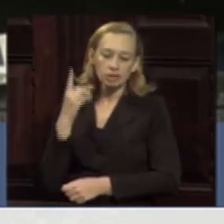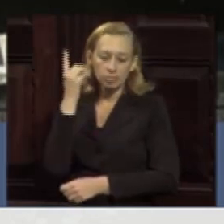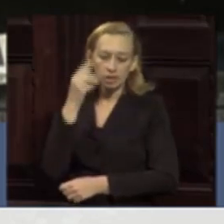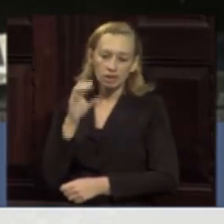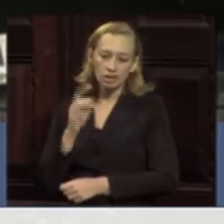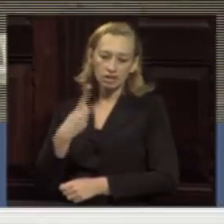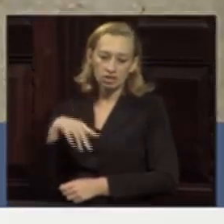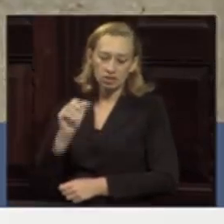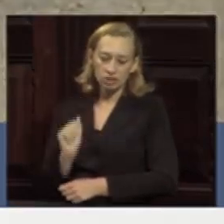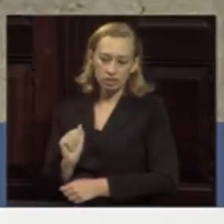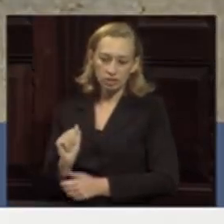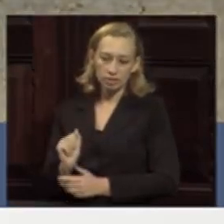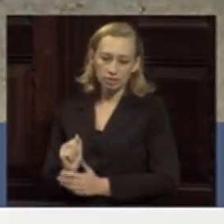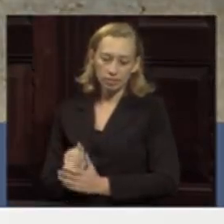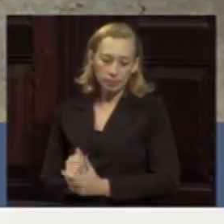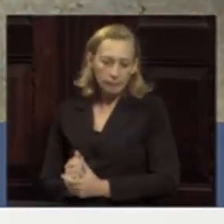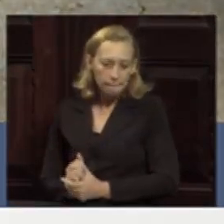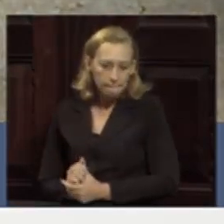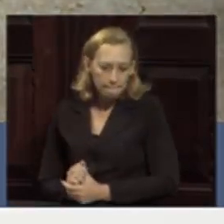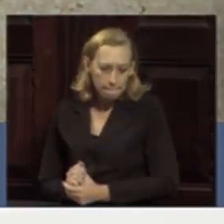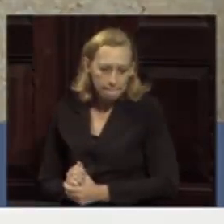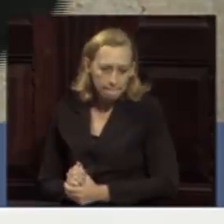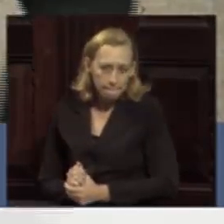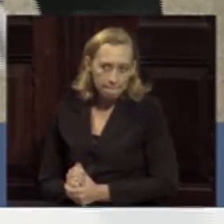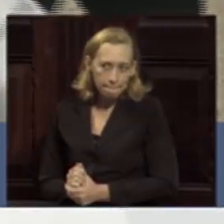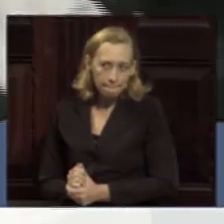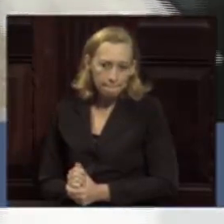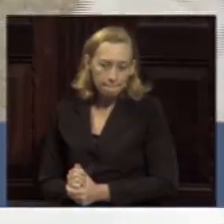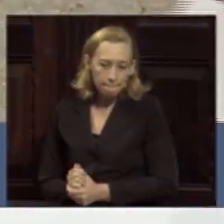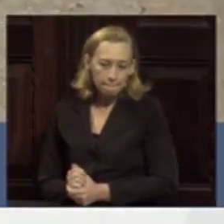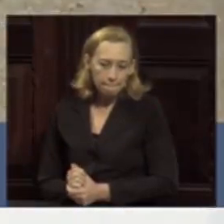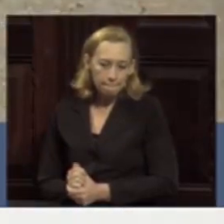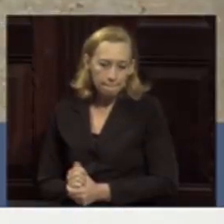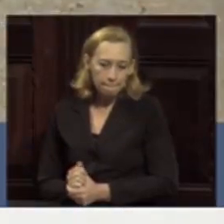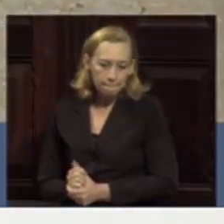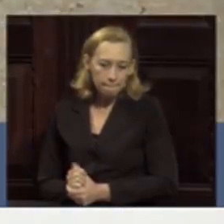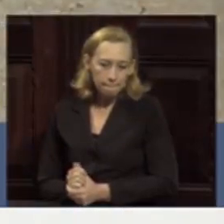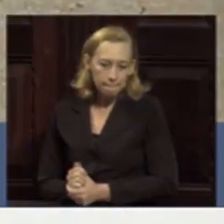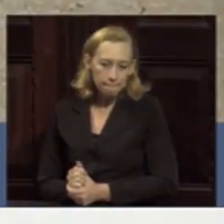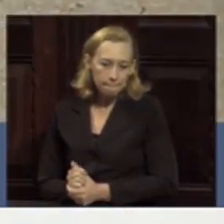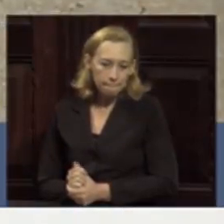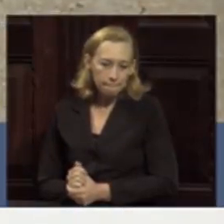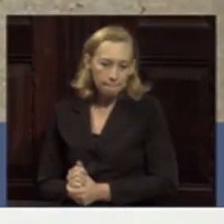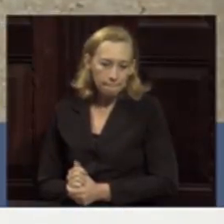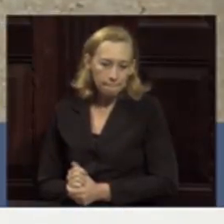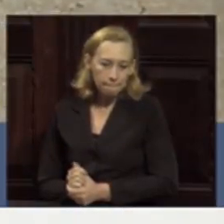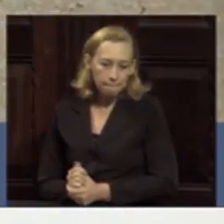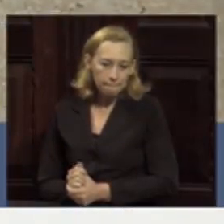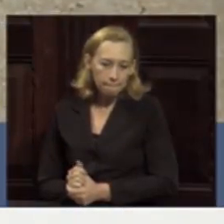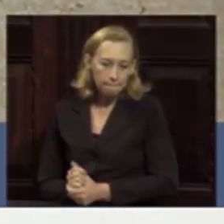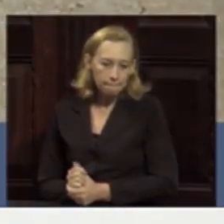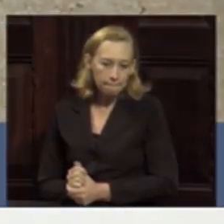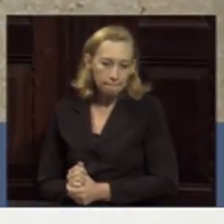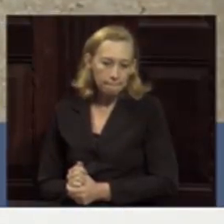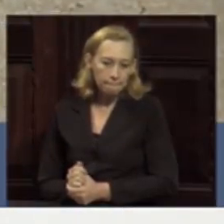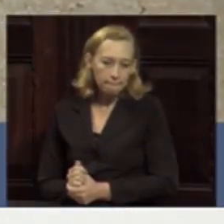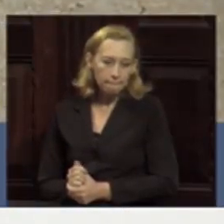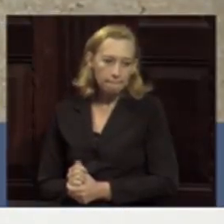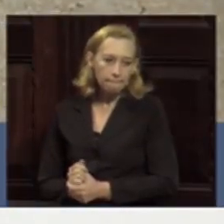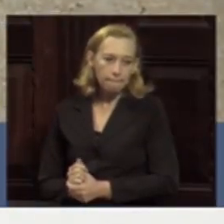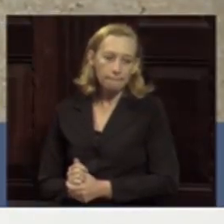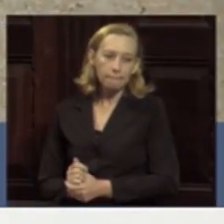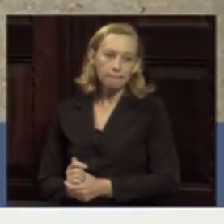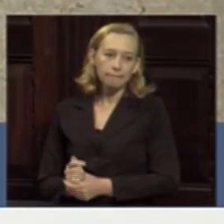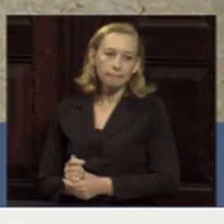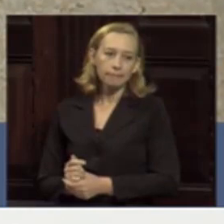projeto. Para declaração de votos, agradecer a todos os deputados que aprovaram essa iniciativa que vem a calhar com o Dia Internacional da